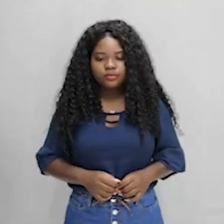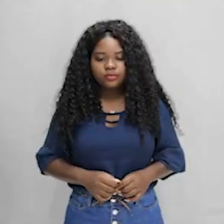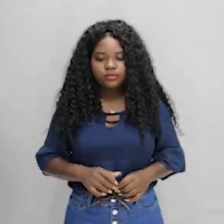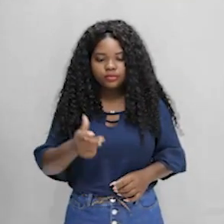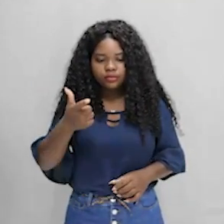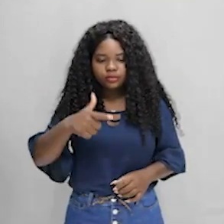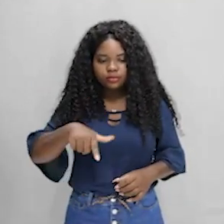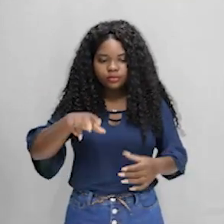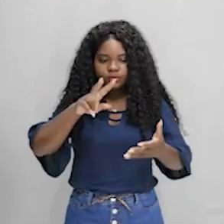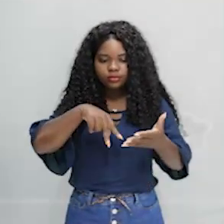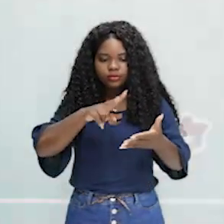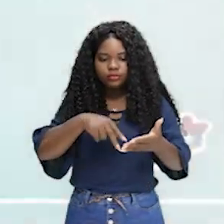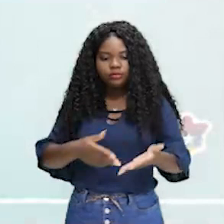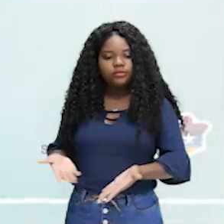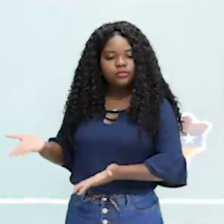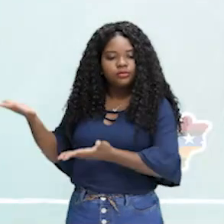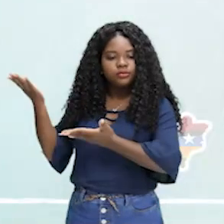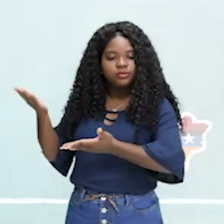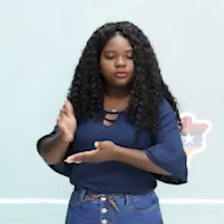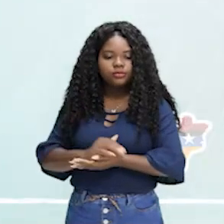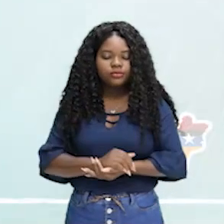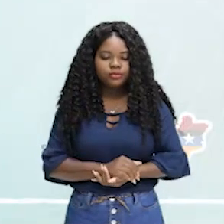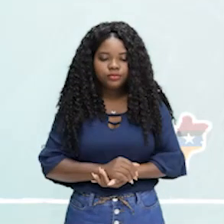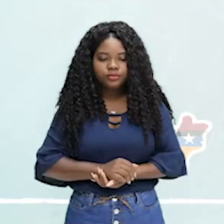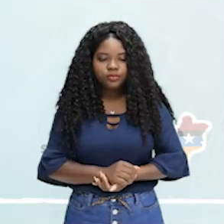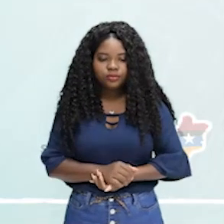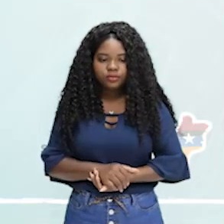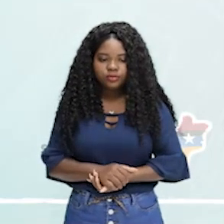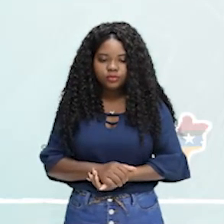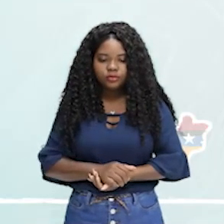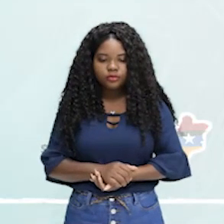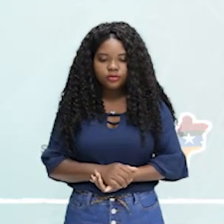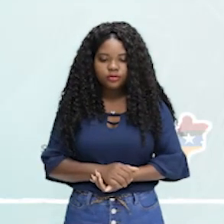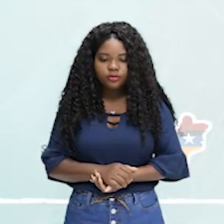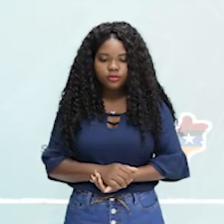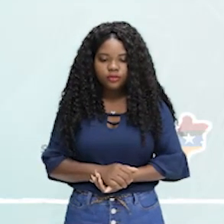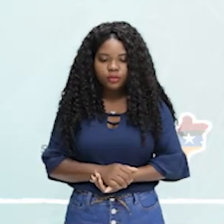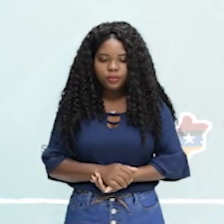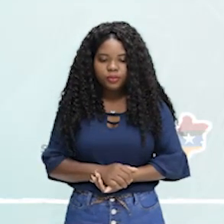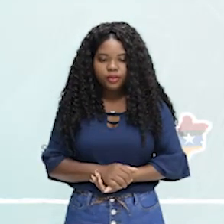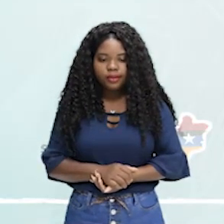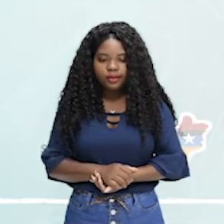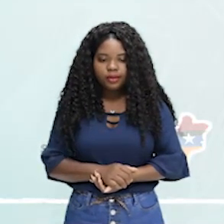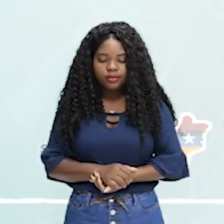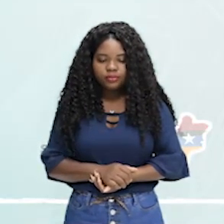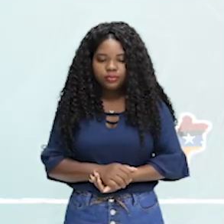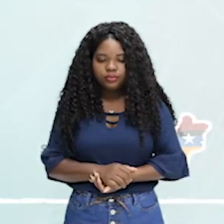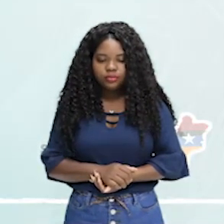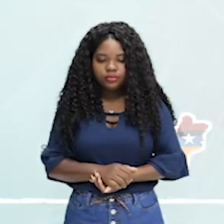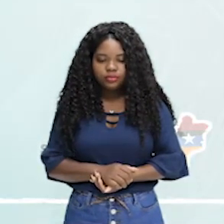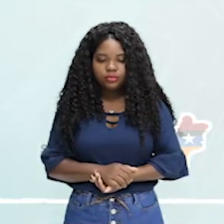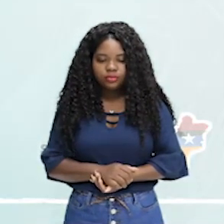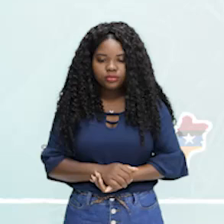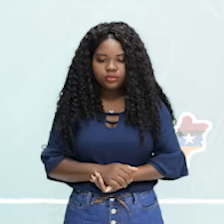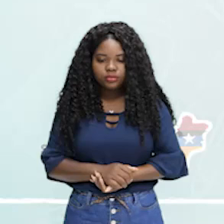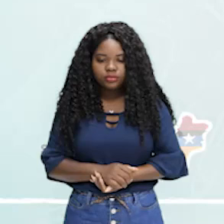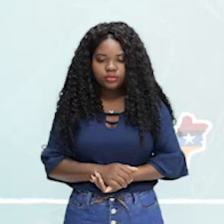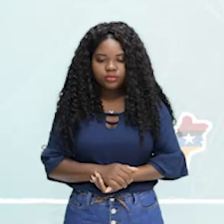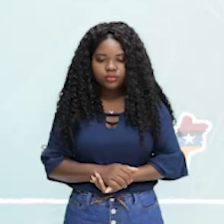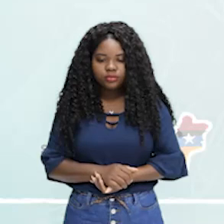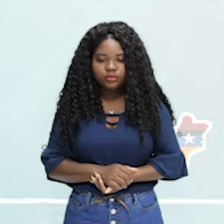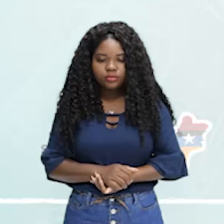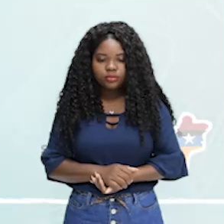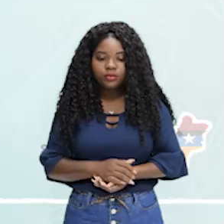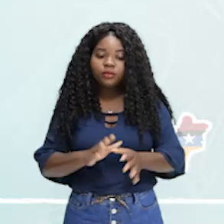melhor. Esportes de precisão se caracterizam por arremessar, lançar um objeto.